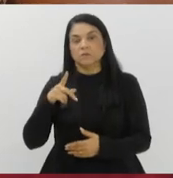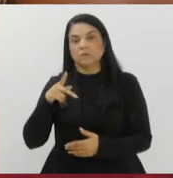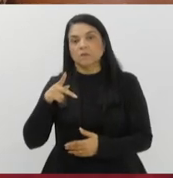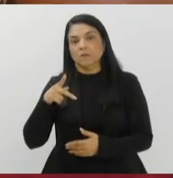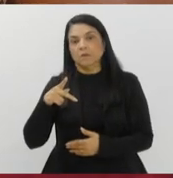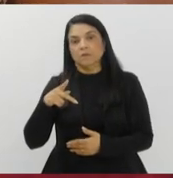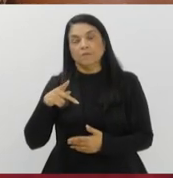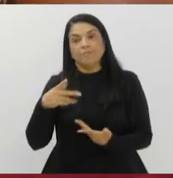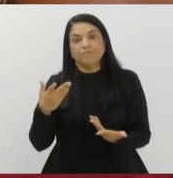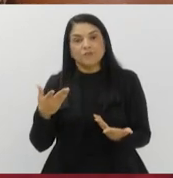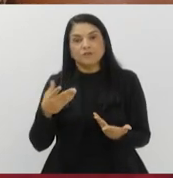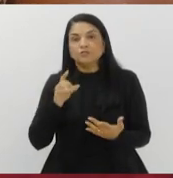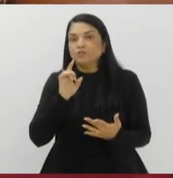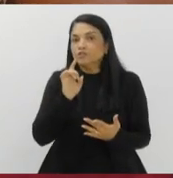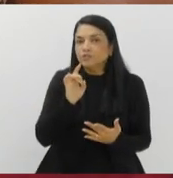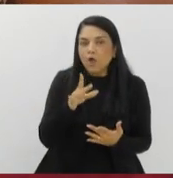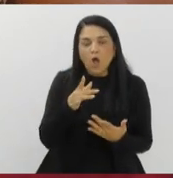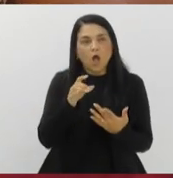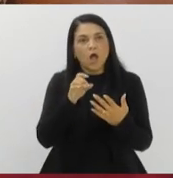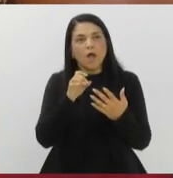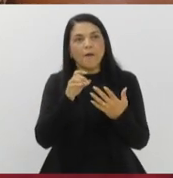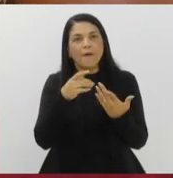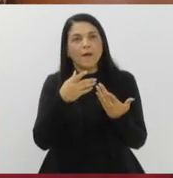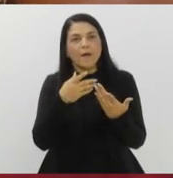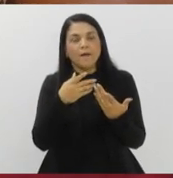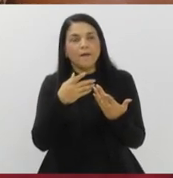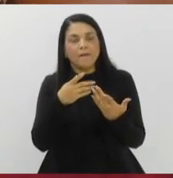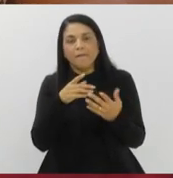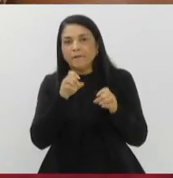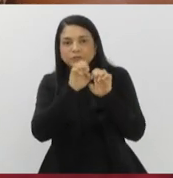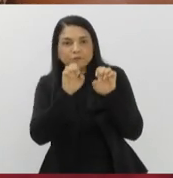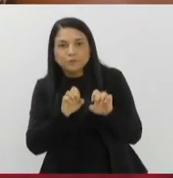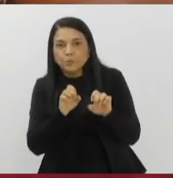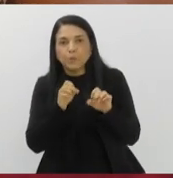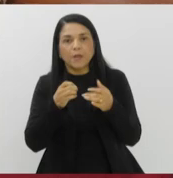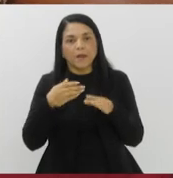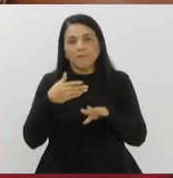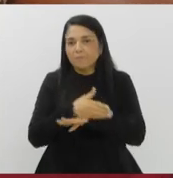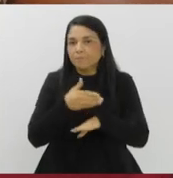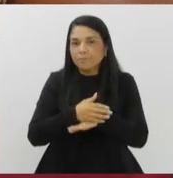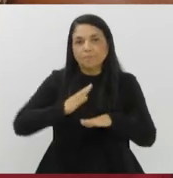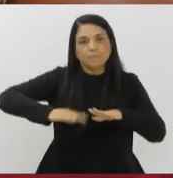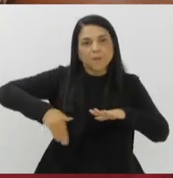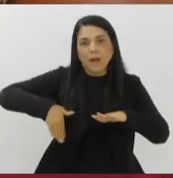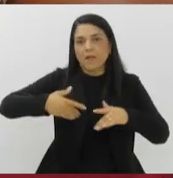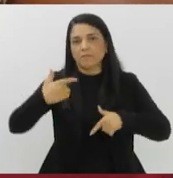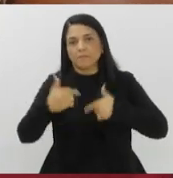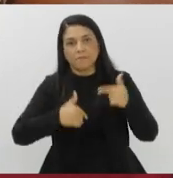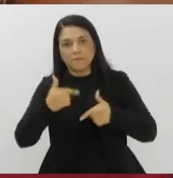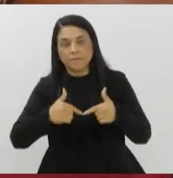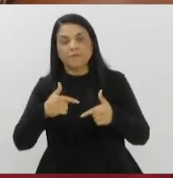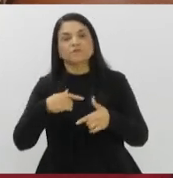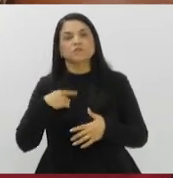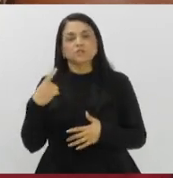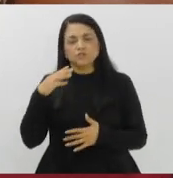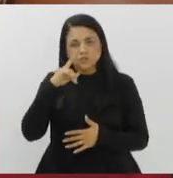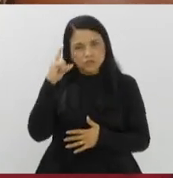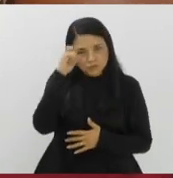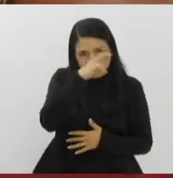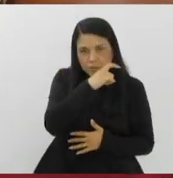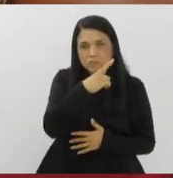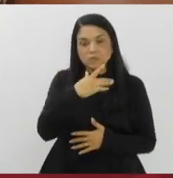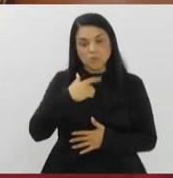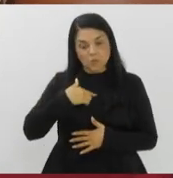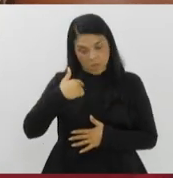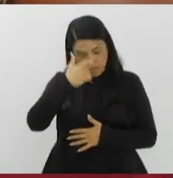como levar, a gente só tinha essa estrutura para poder levar para lá. Então, foi muito difícil para a gente ser mãe e a gente